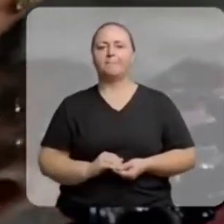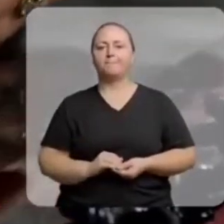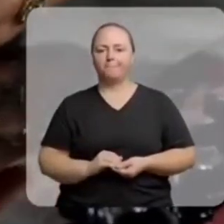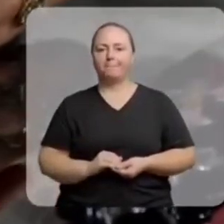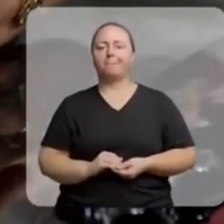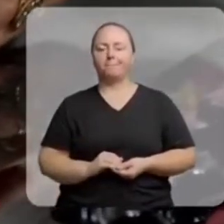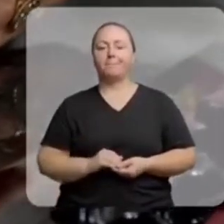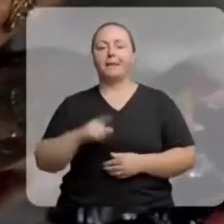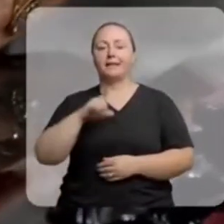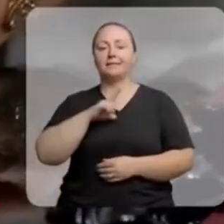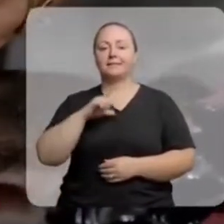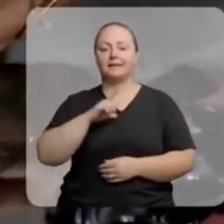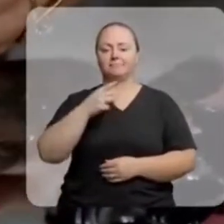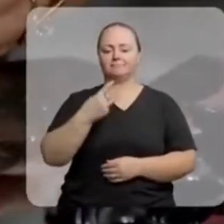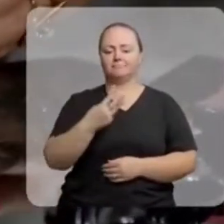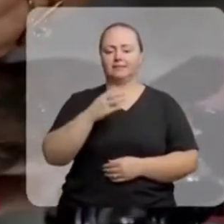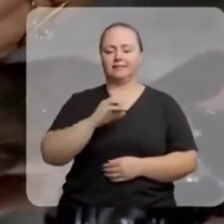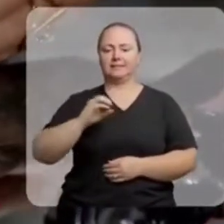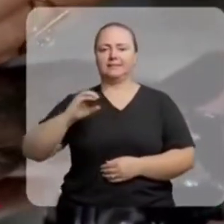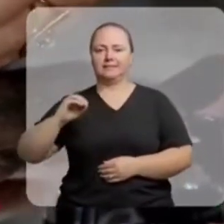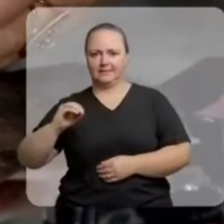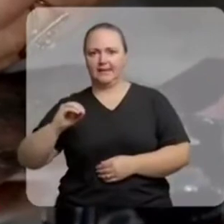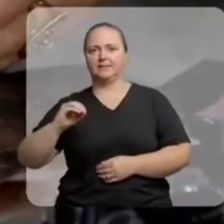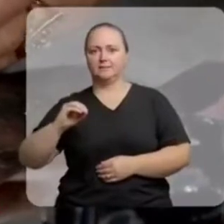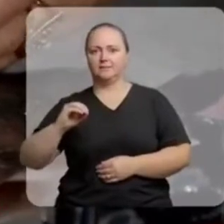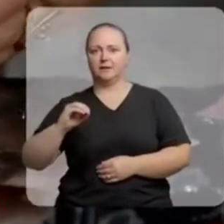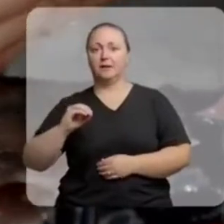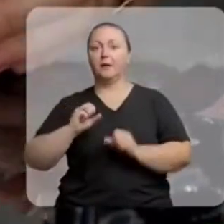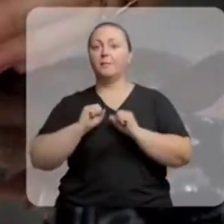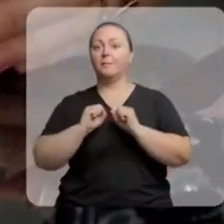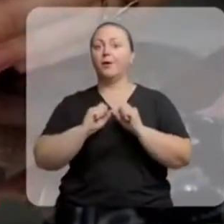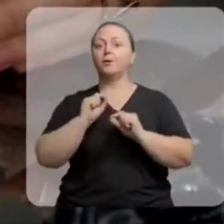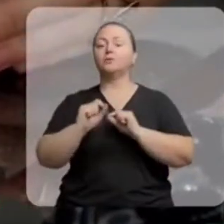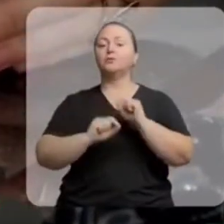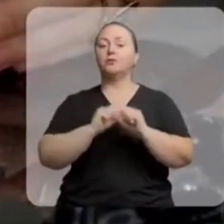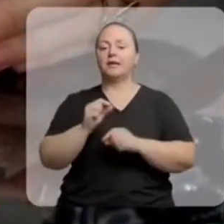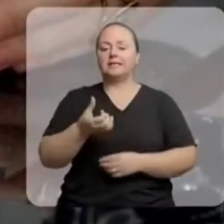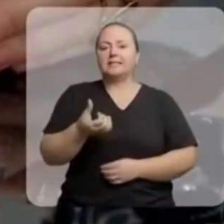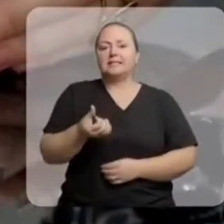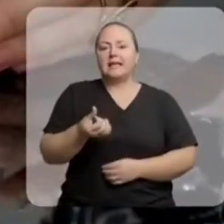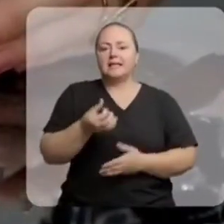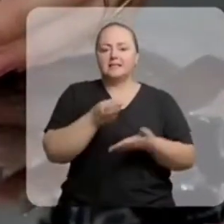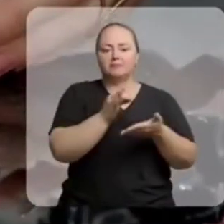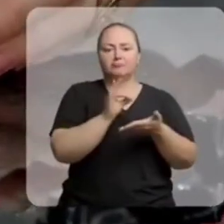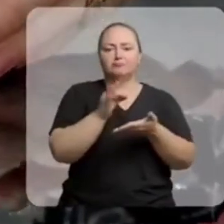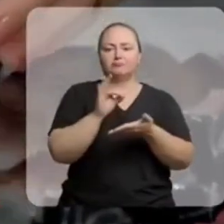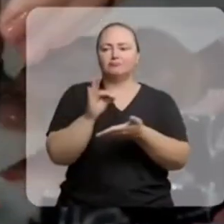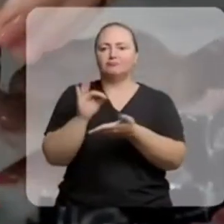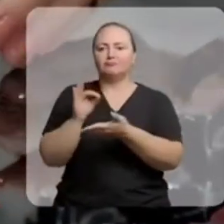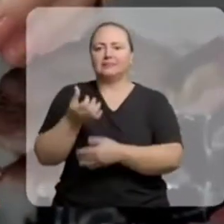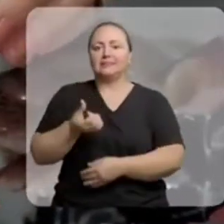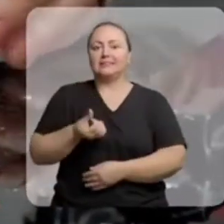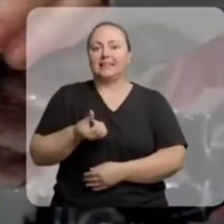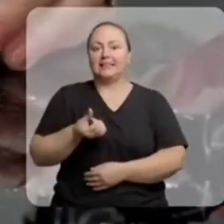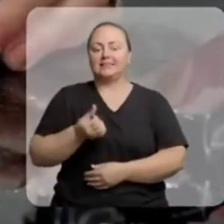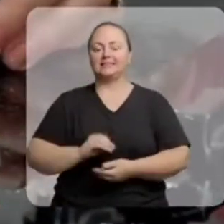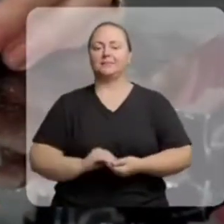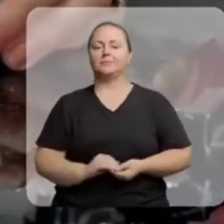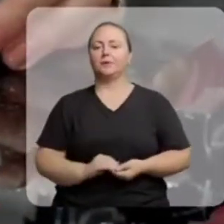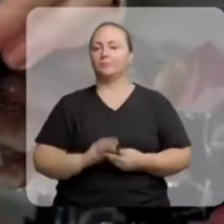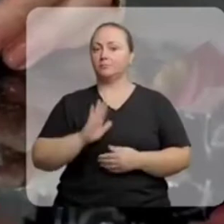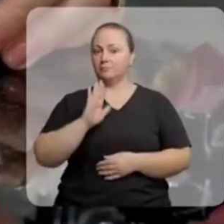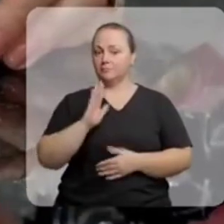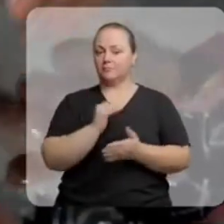de 300 ml, vai servir 6 xicrinhas de café. Então vamos colocar primeiro a